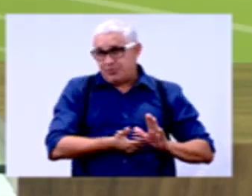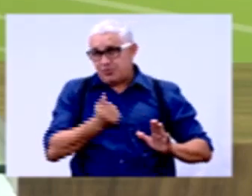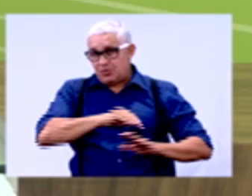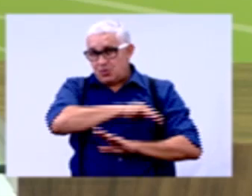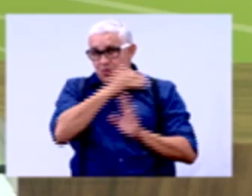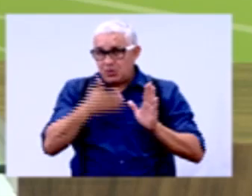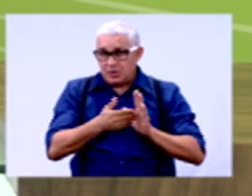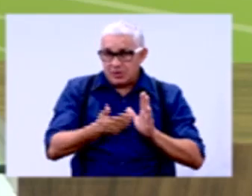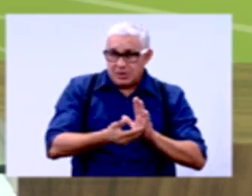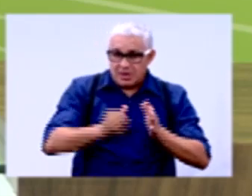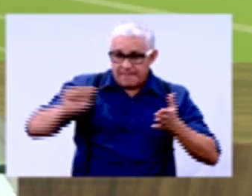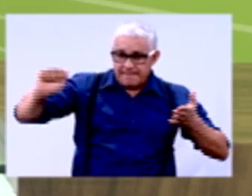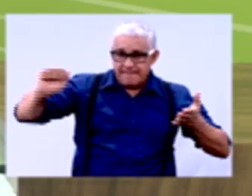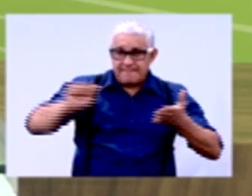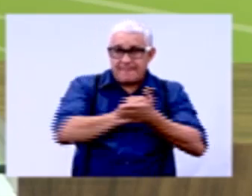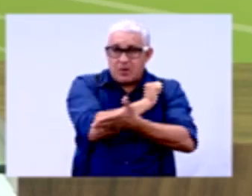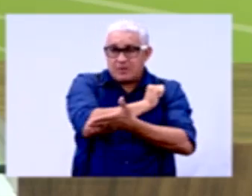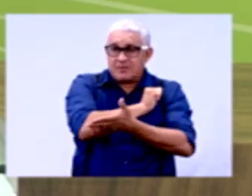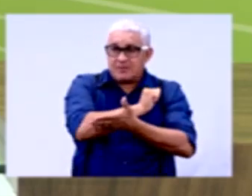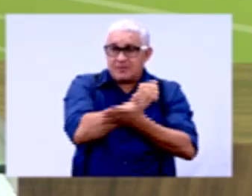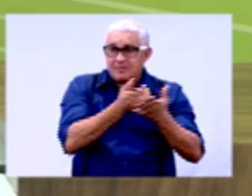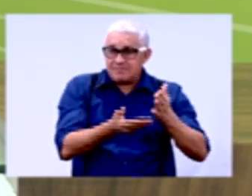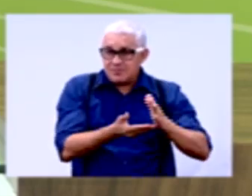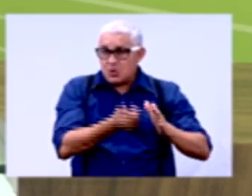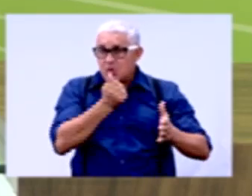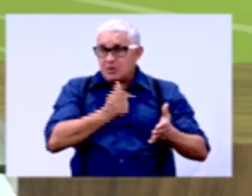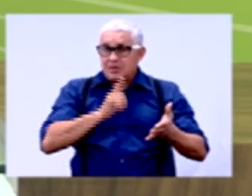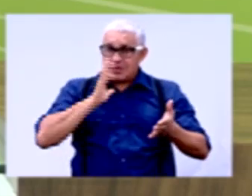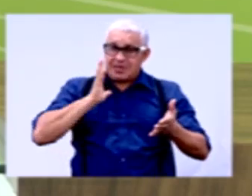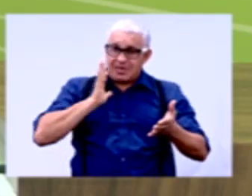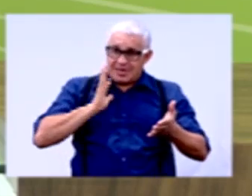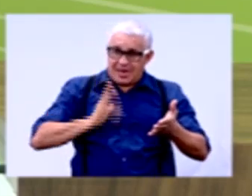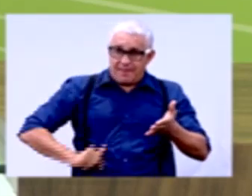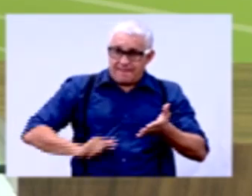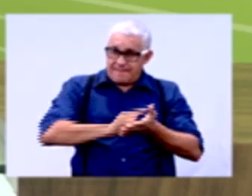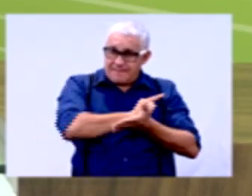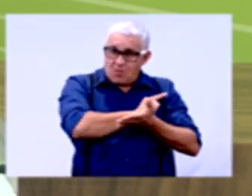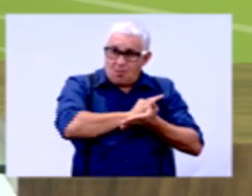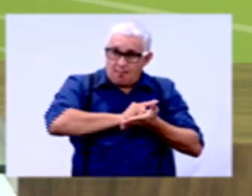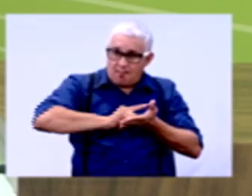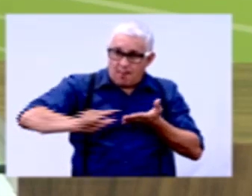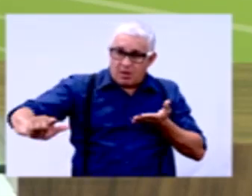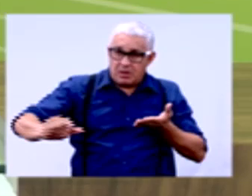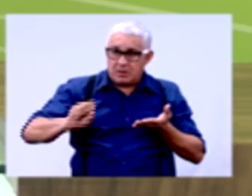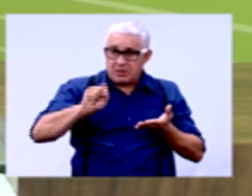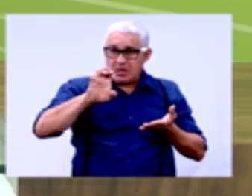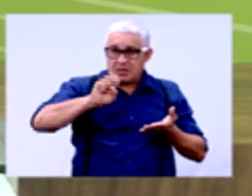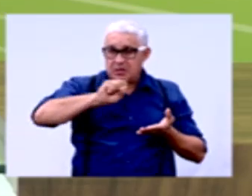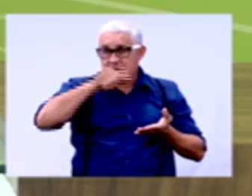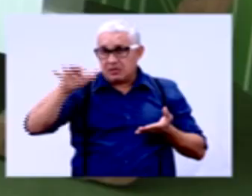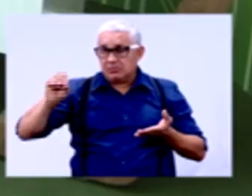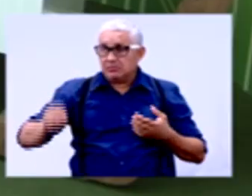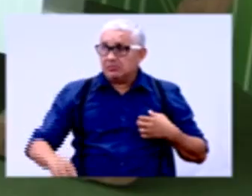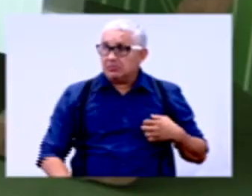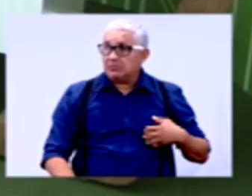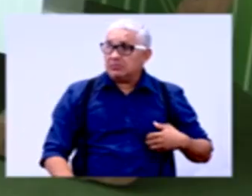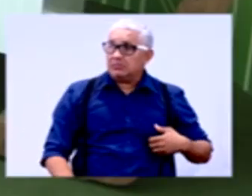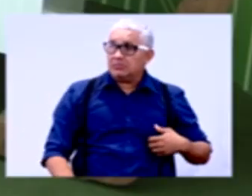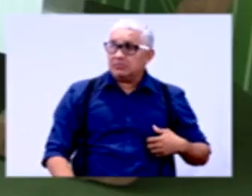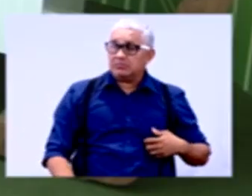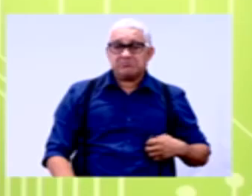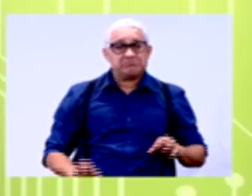os itens. No caso, então, ele vai limpar a seção em questão.